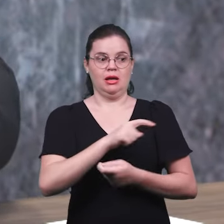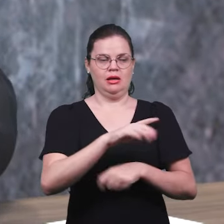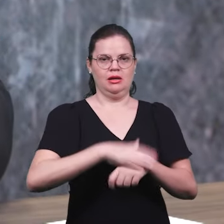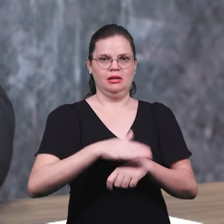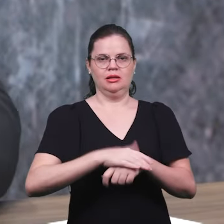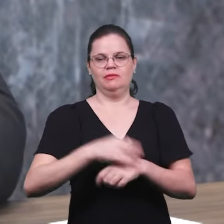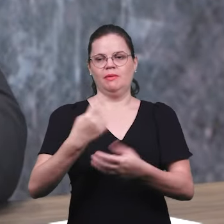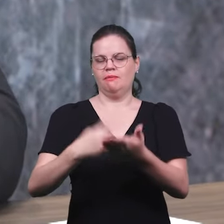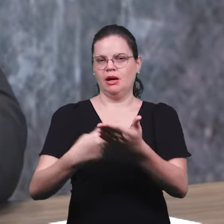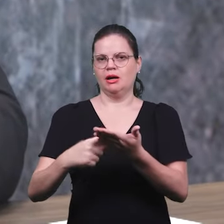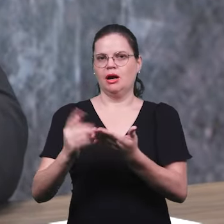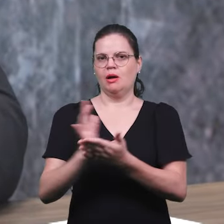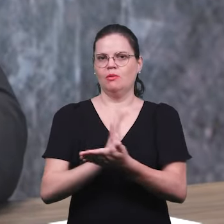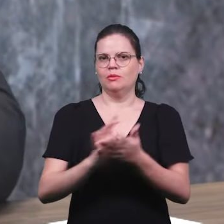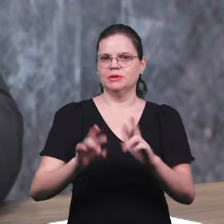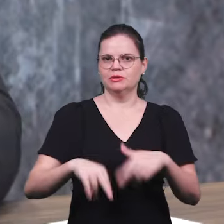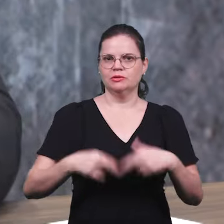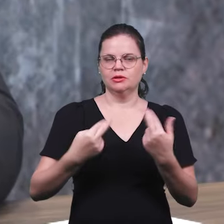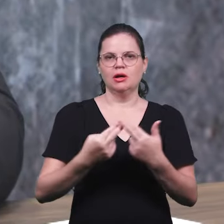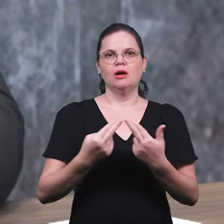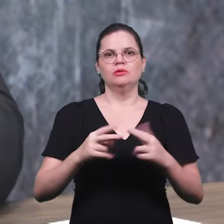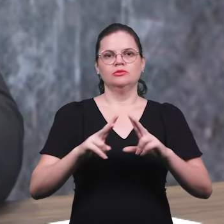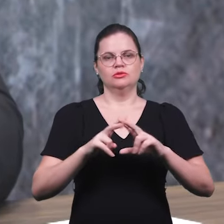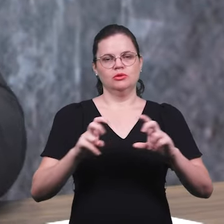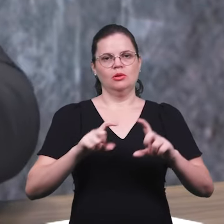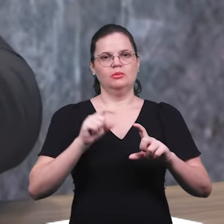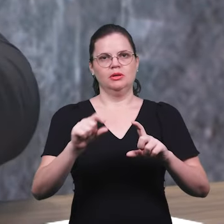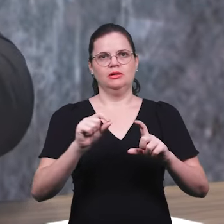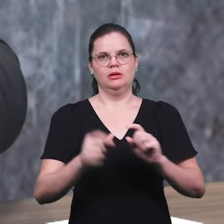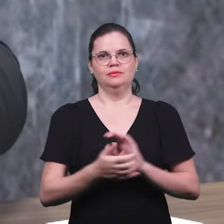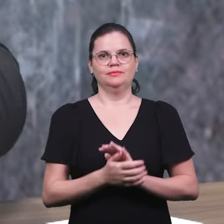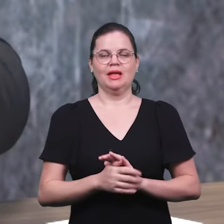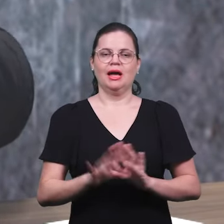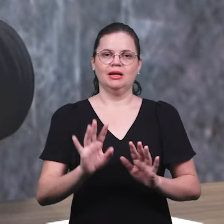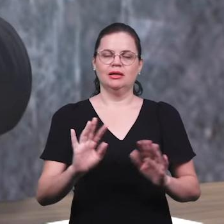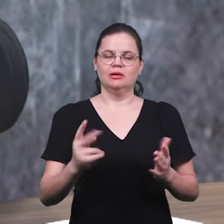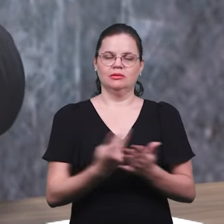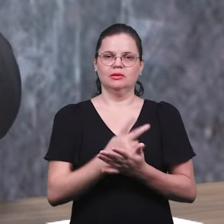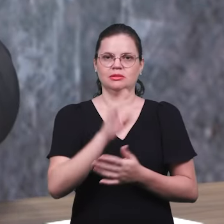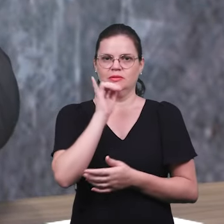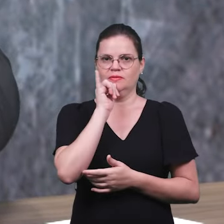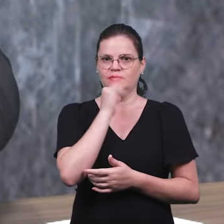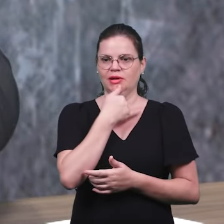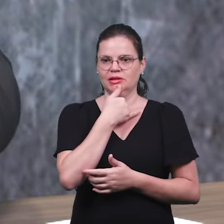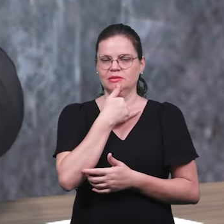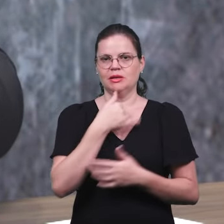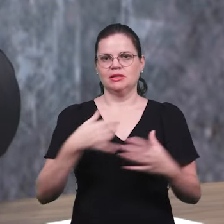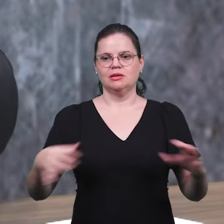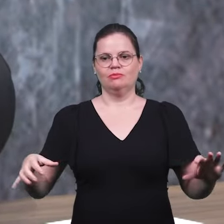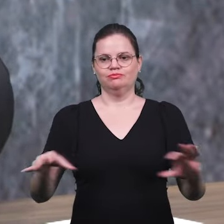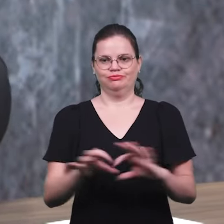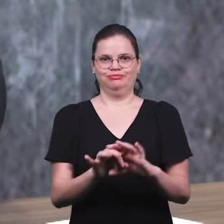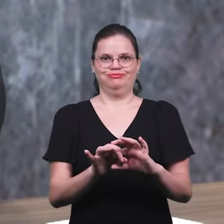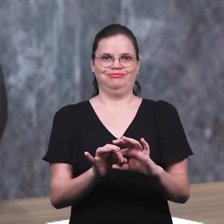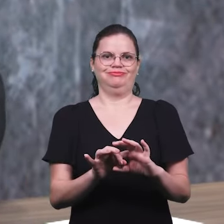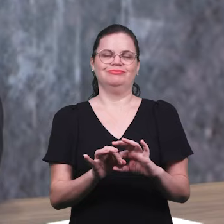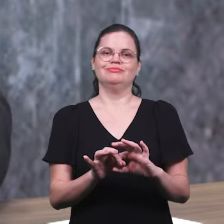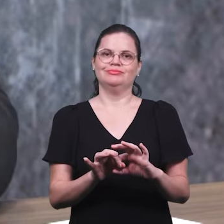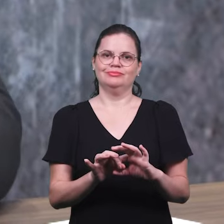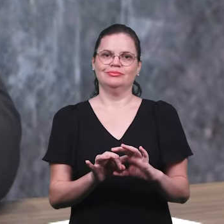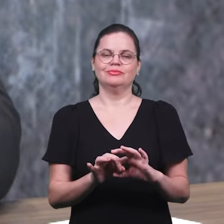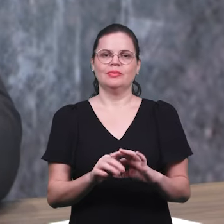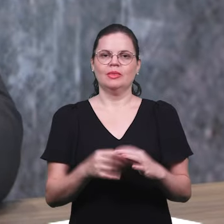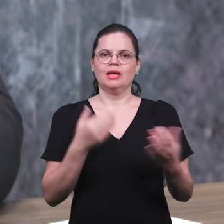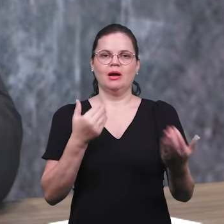tratar de algumas questões, e infelizmente é esse casamento pervertido, né, que desvirtua